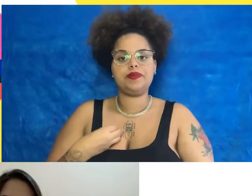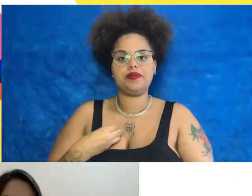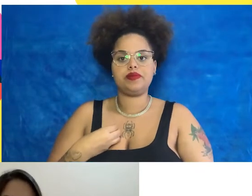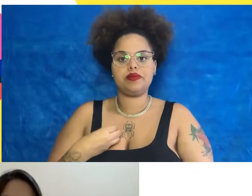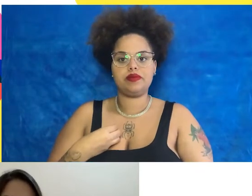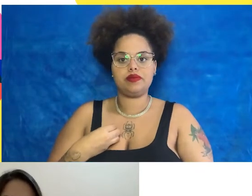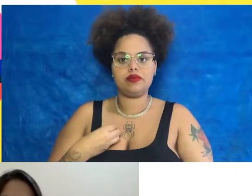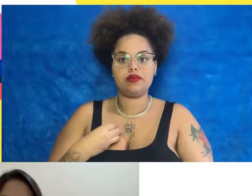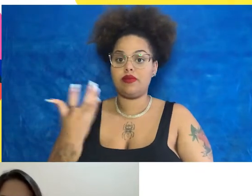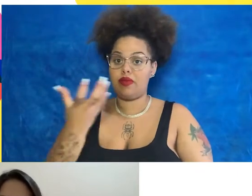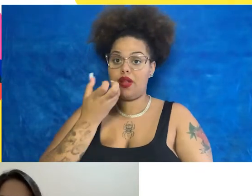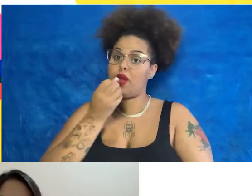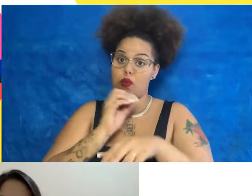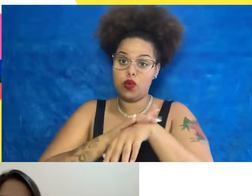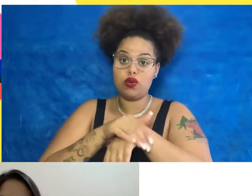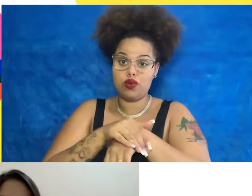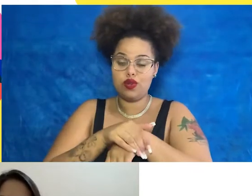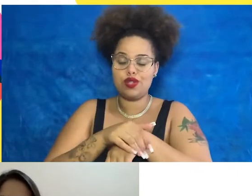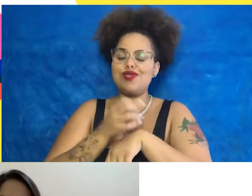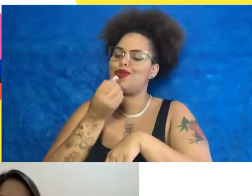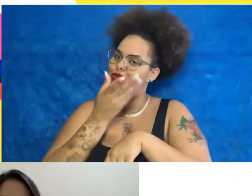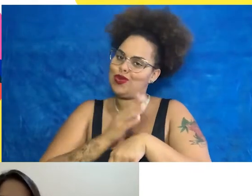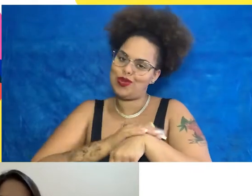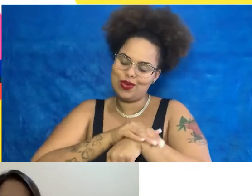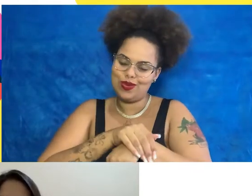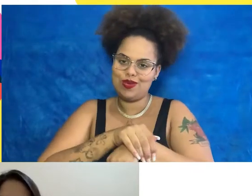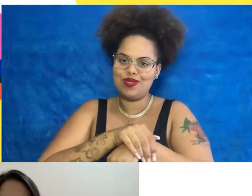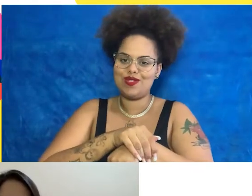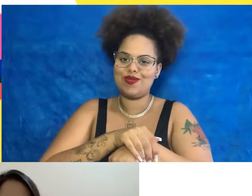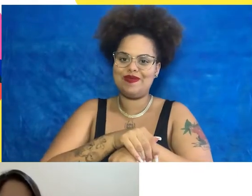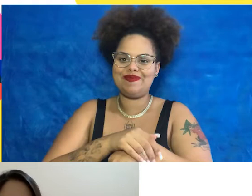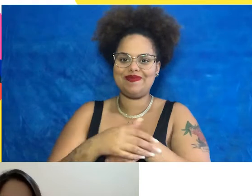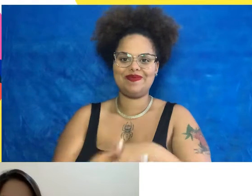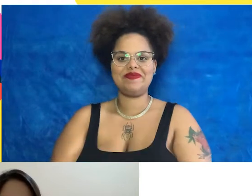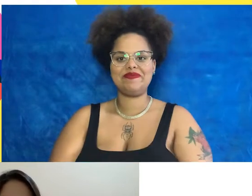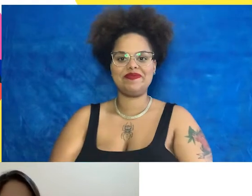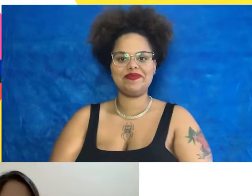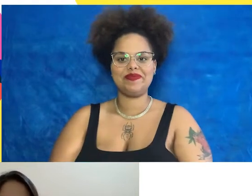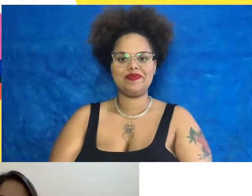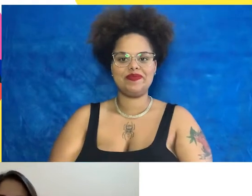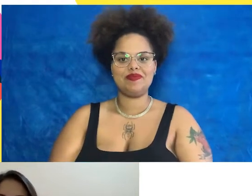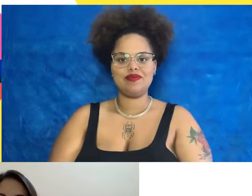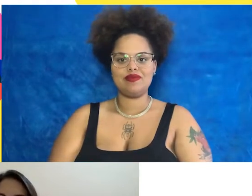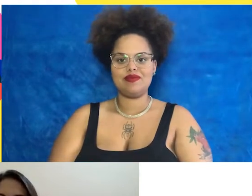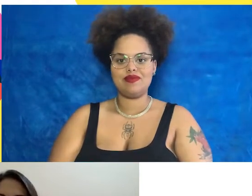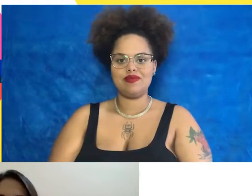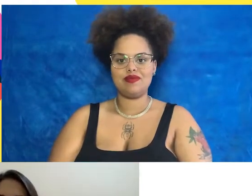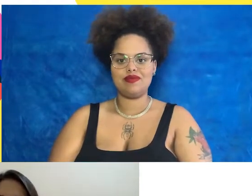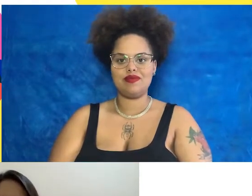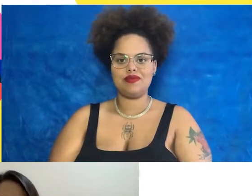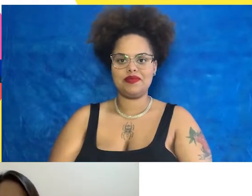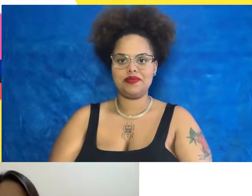uma boa noite, Tamires? Boa noite, pessoal. Também.